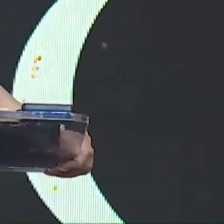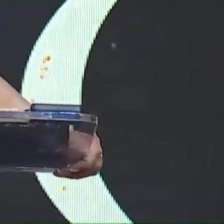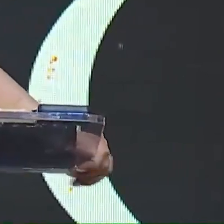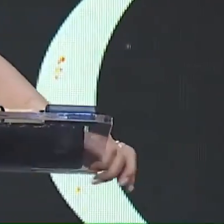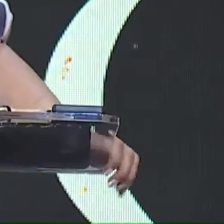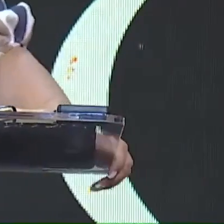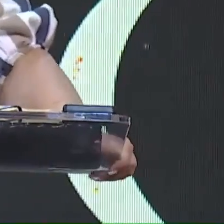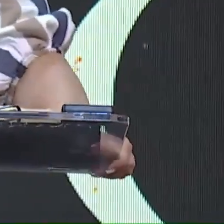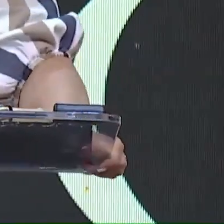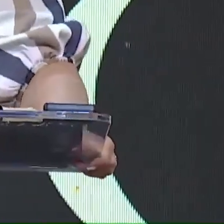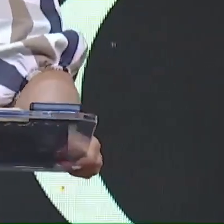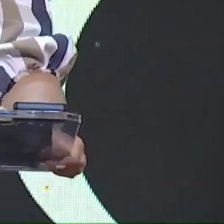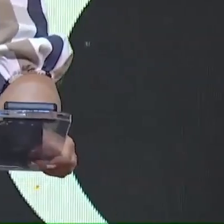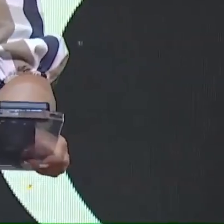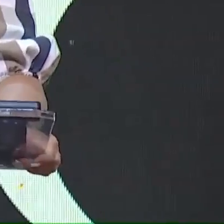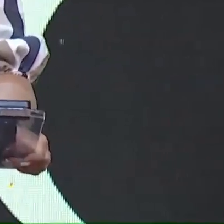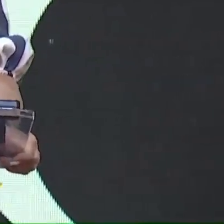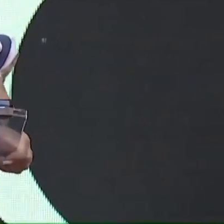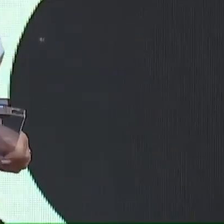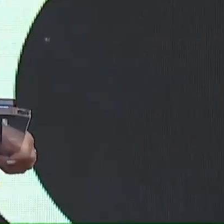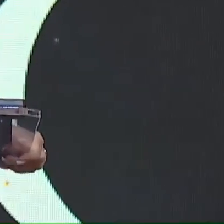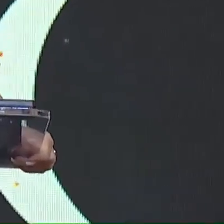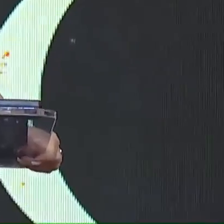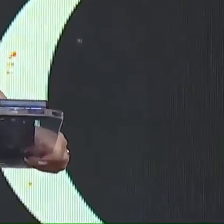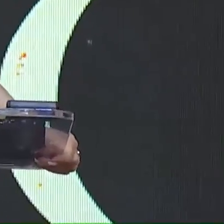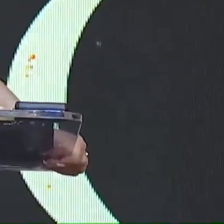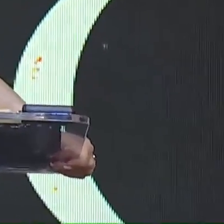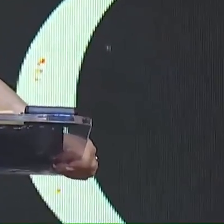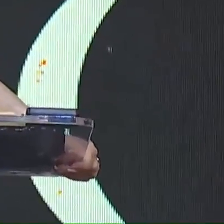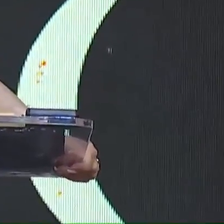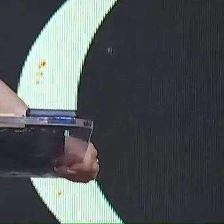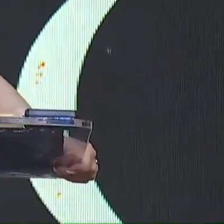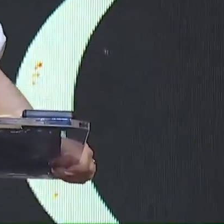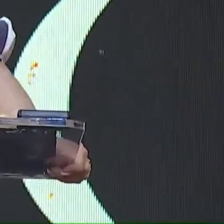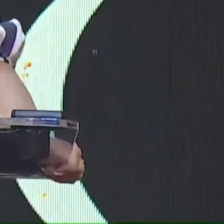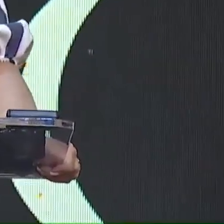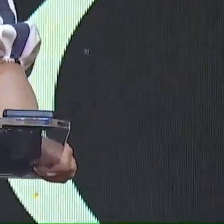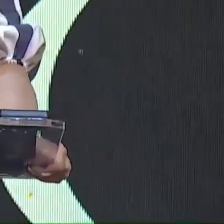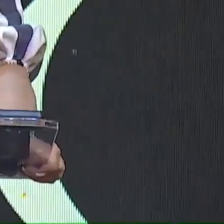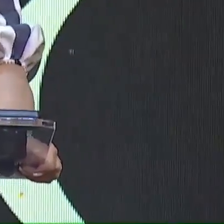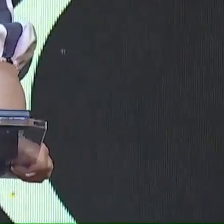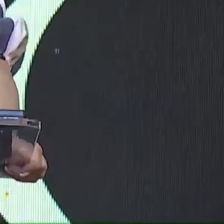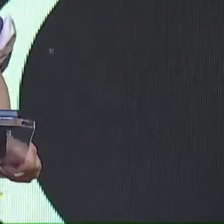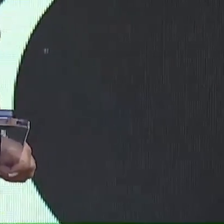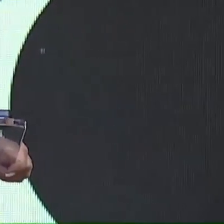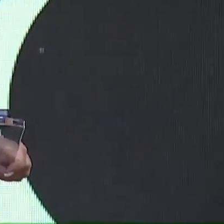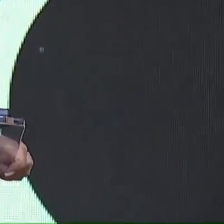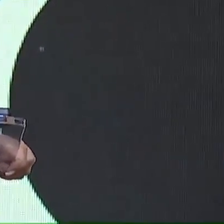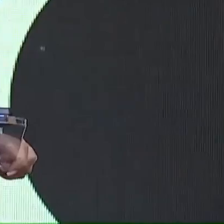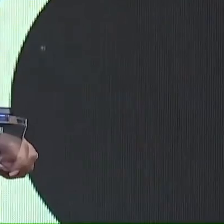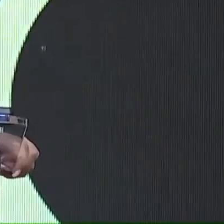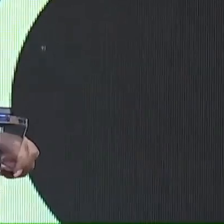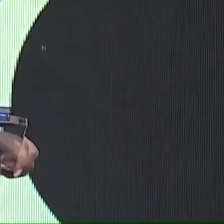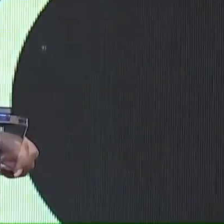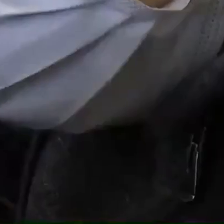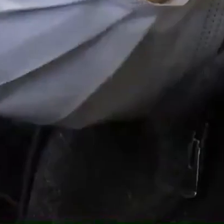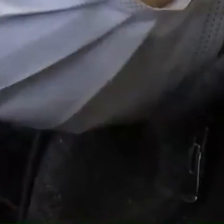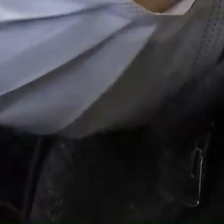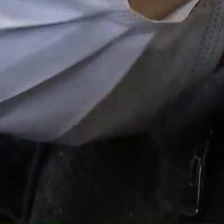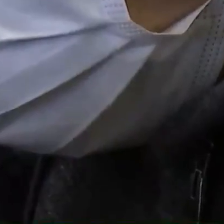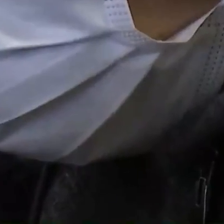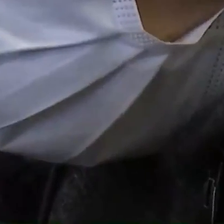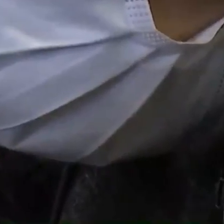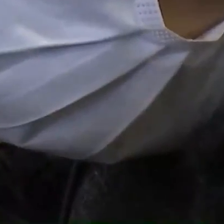presença nesse lugar, pela atmosfera de glória que somente o teu Espírito pode produzir. E nós te dizemos nessa